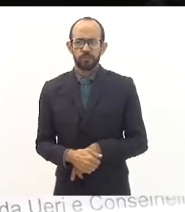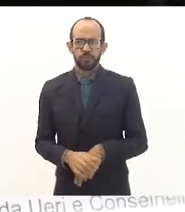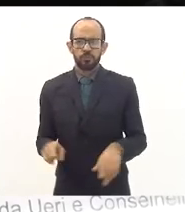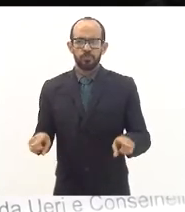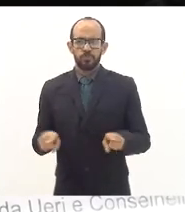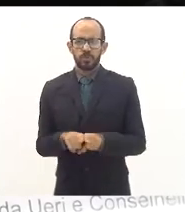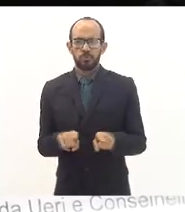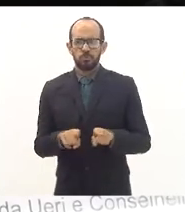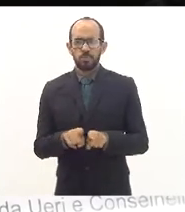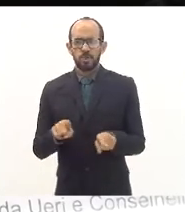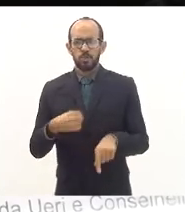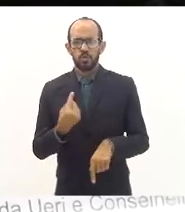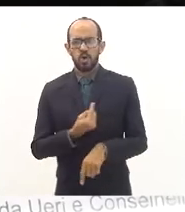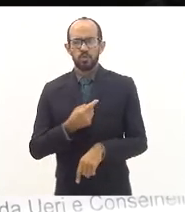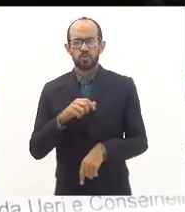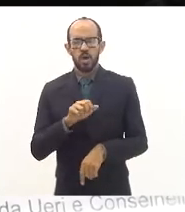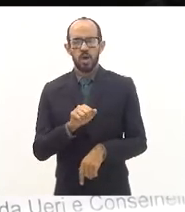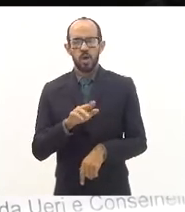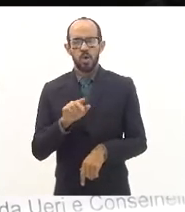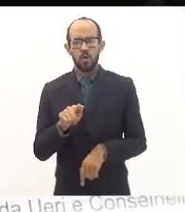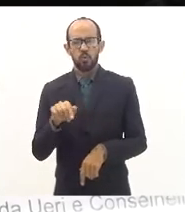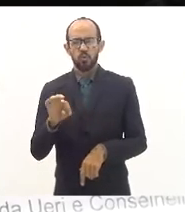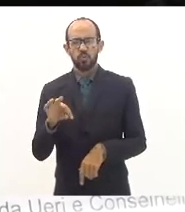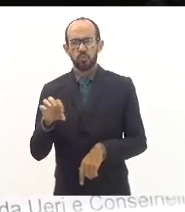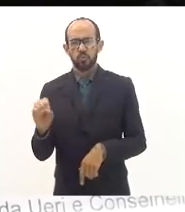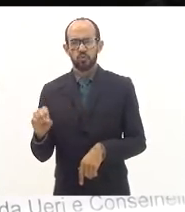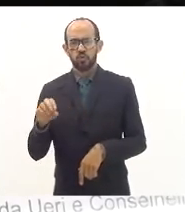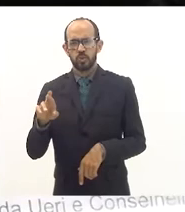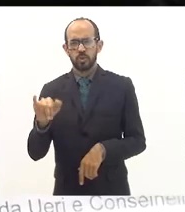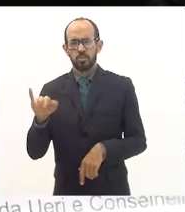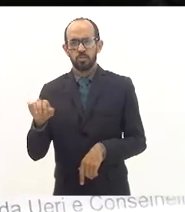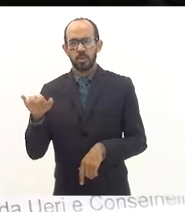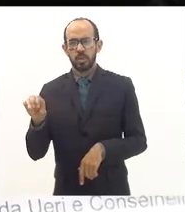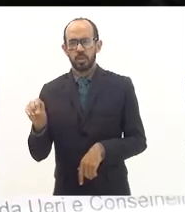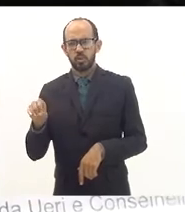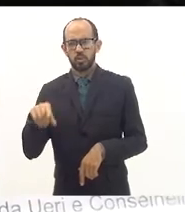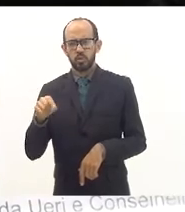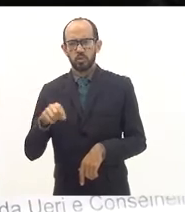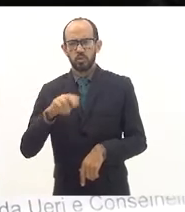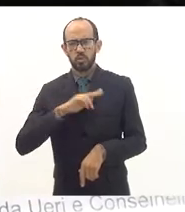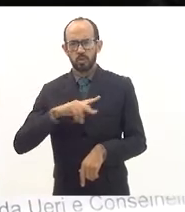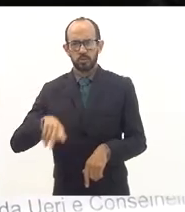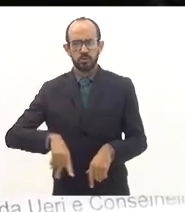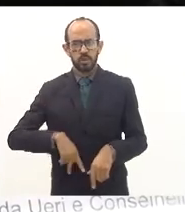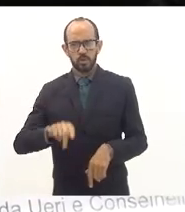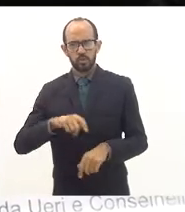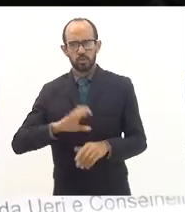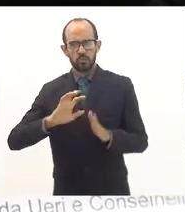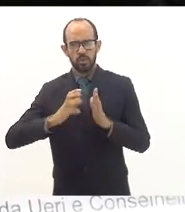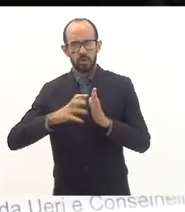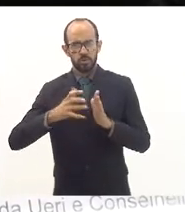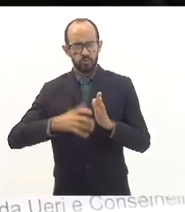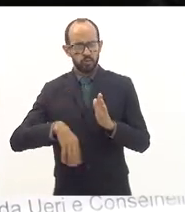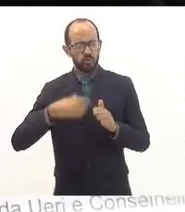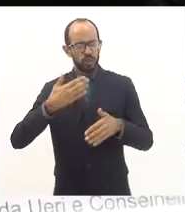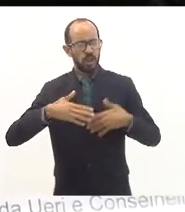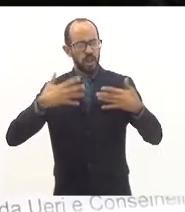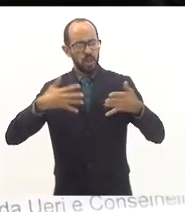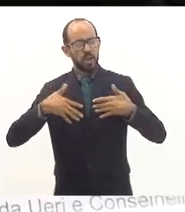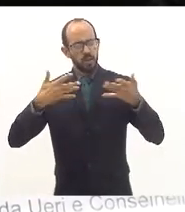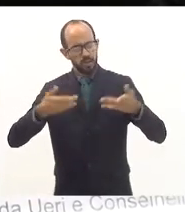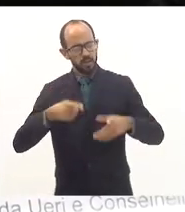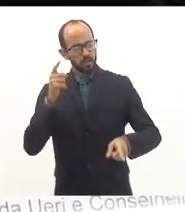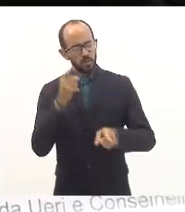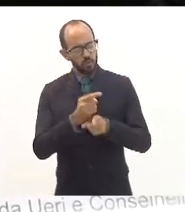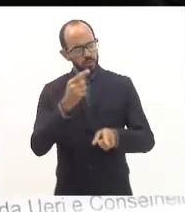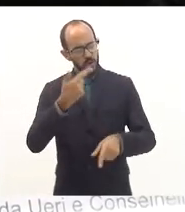nosso Augusto Ribeiro, né, companheiro, dirigente do partido, né, tenho muita alegria e honra em poder revê-lo